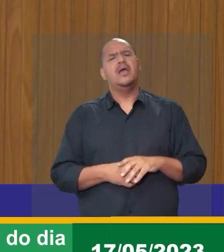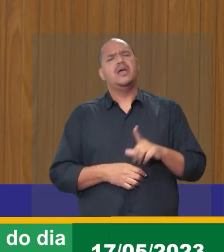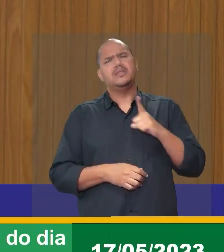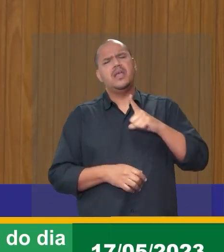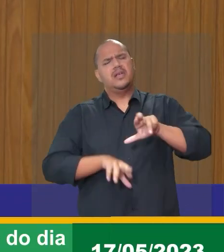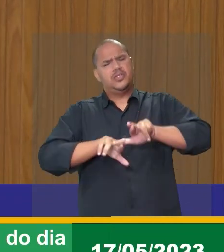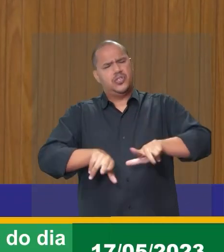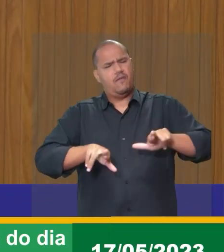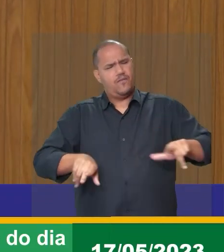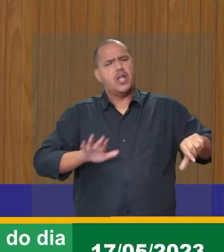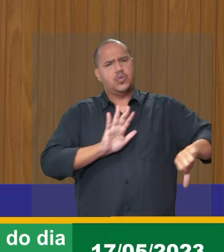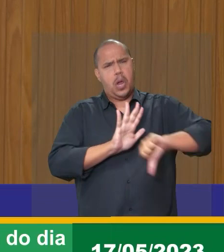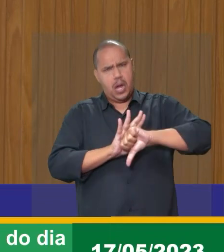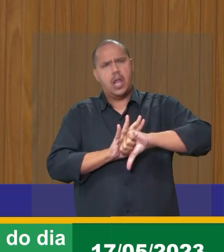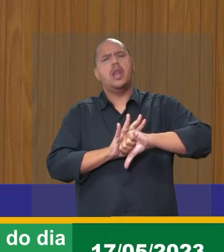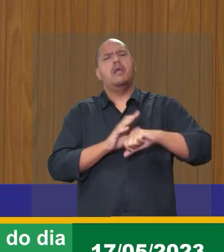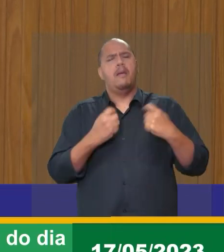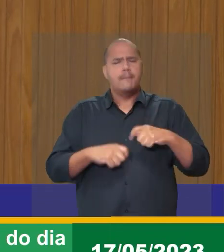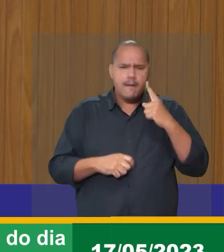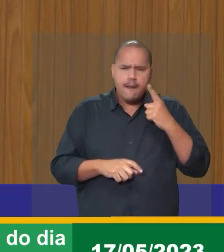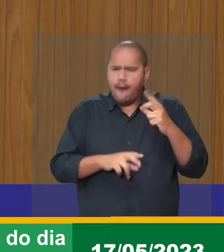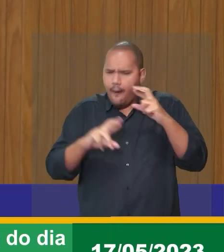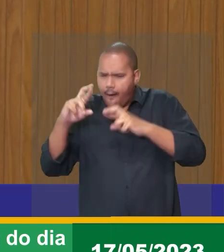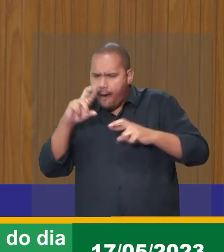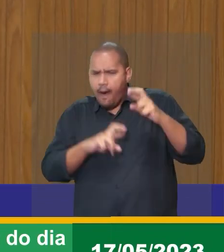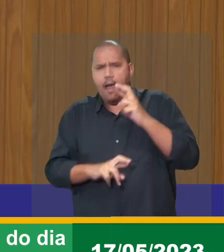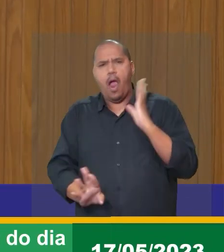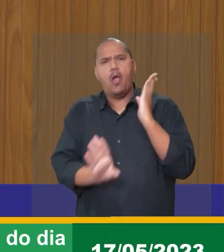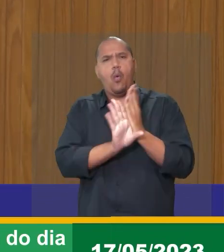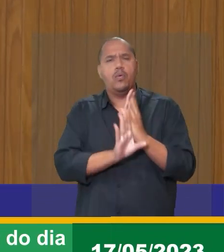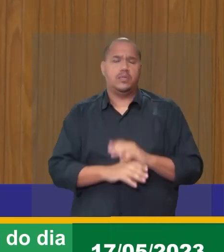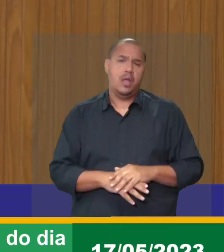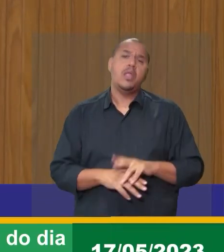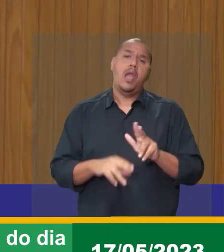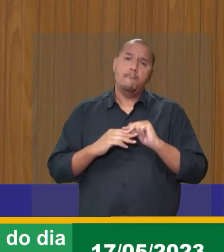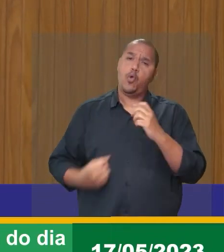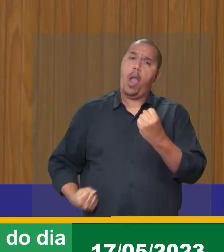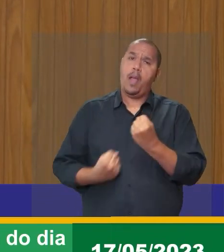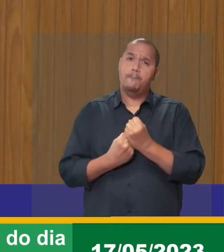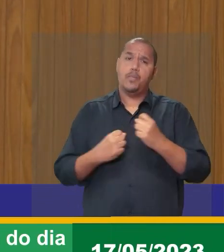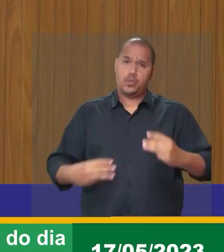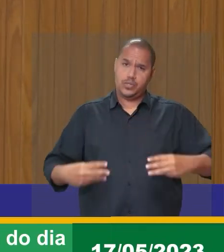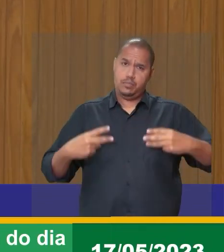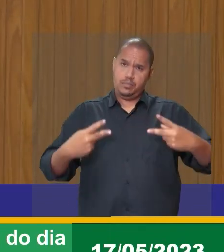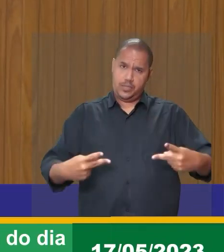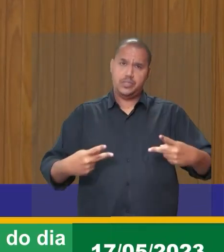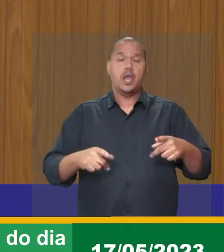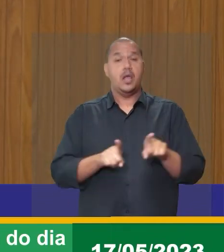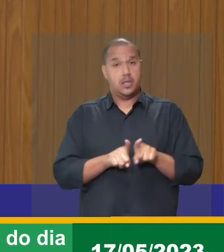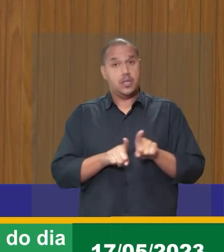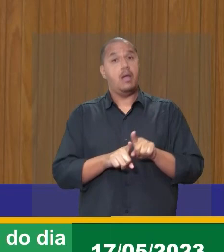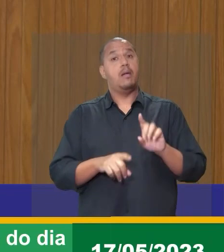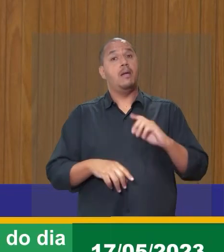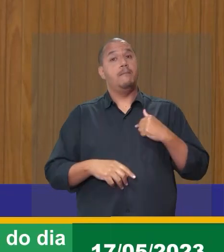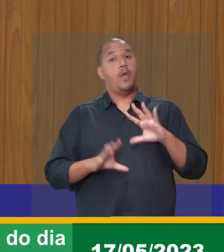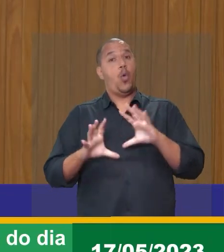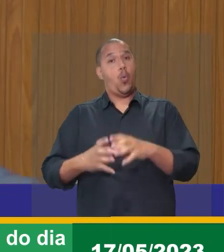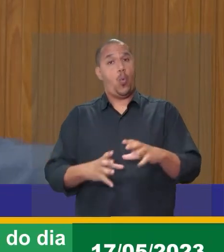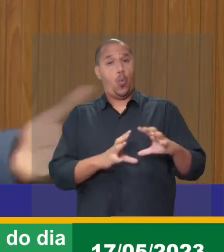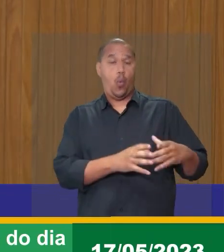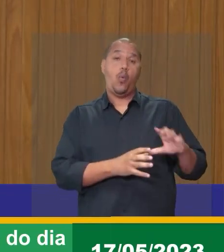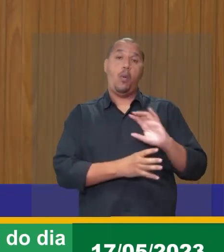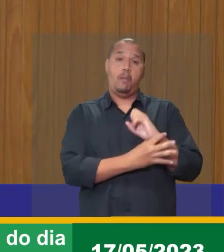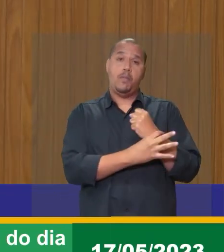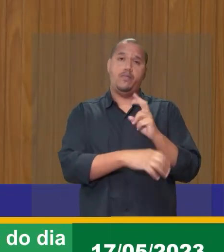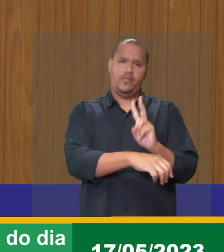desvendados no Estado de Goiás onde ocorre a participação do Ministério Público necessária participação das forças de segurança não a necessidade de